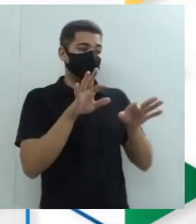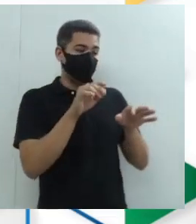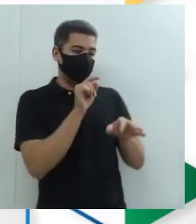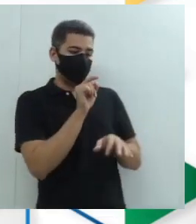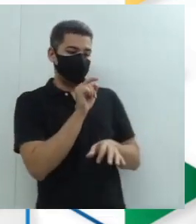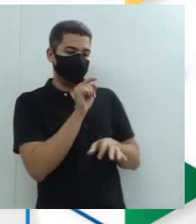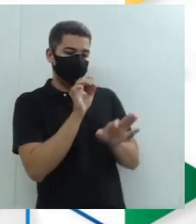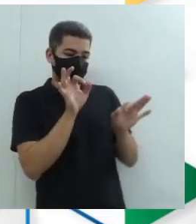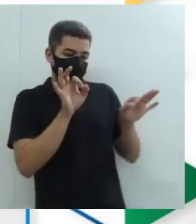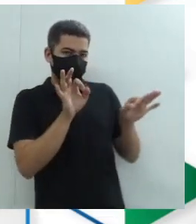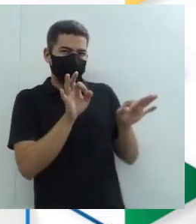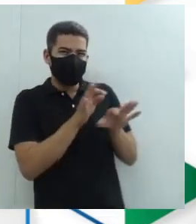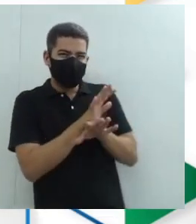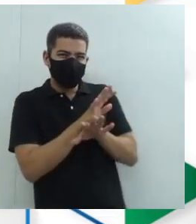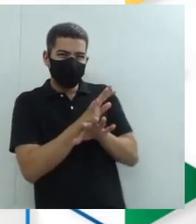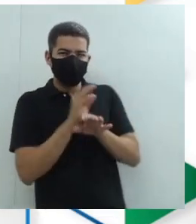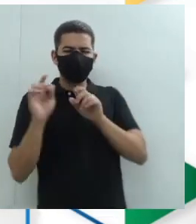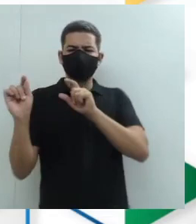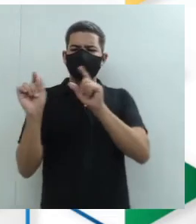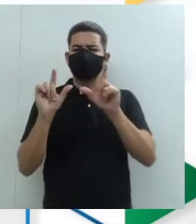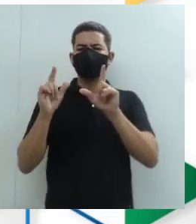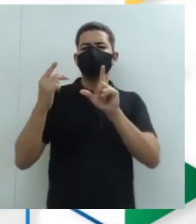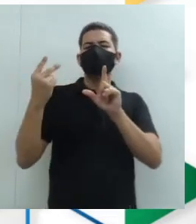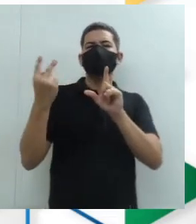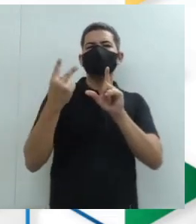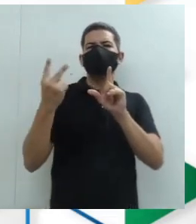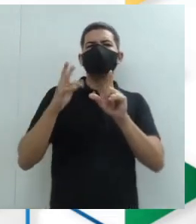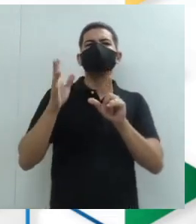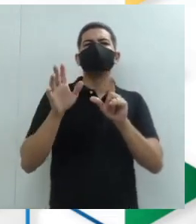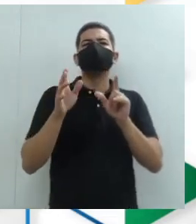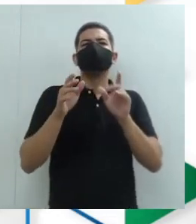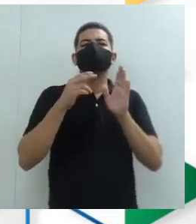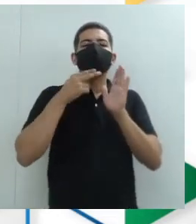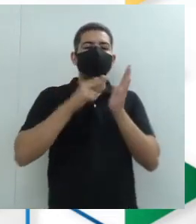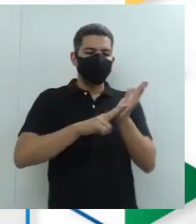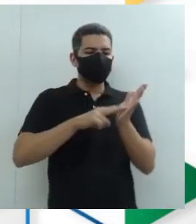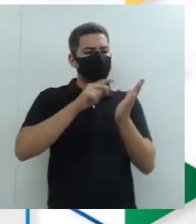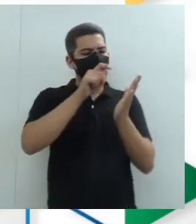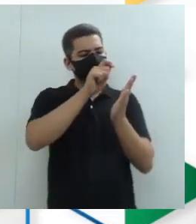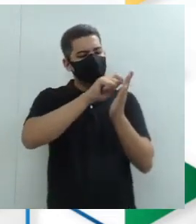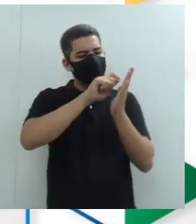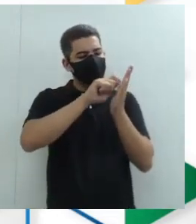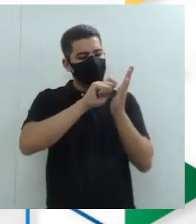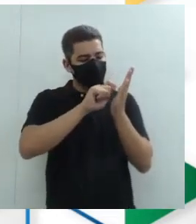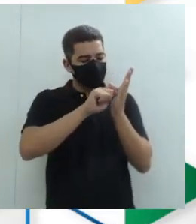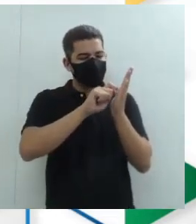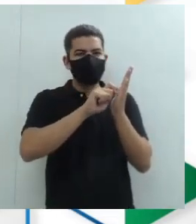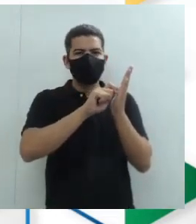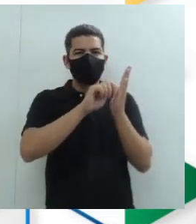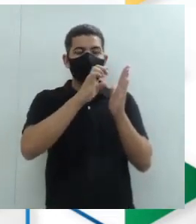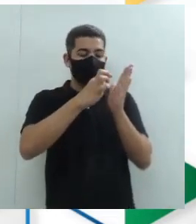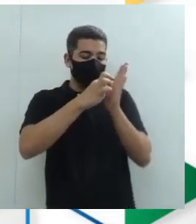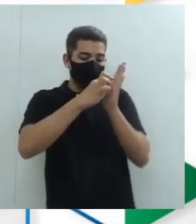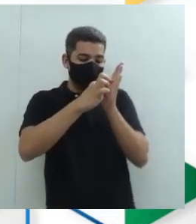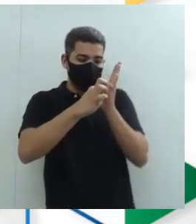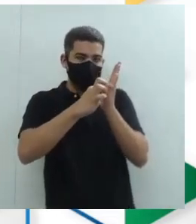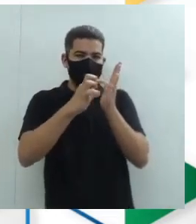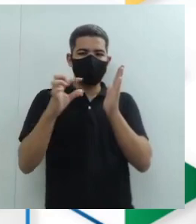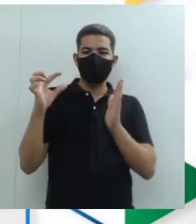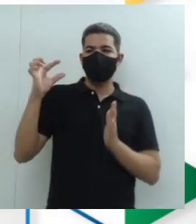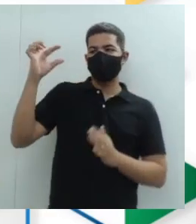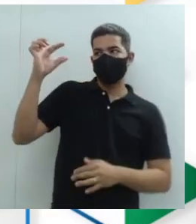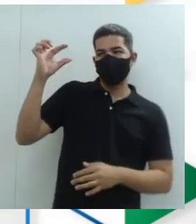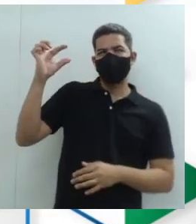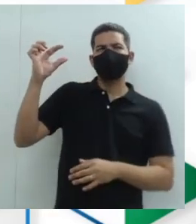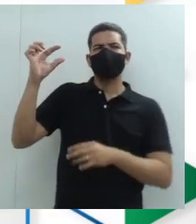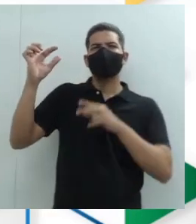quadrinho, quando a netinha está lendo a carta, perceba que logo no início temos um sinal de